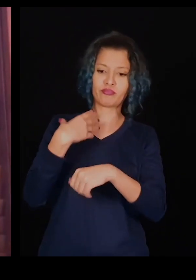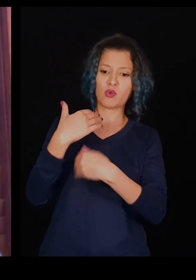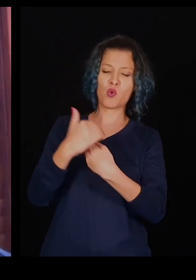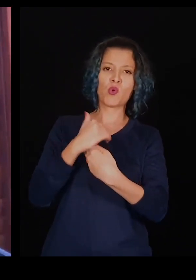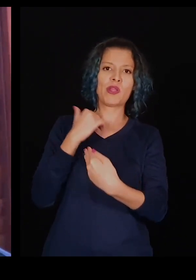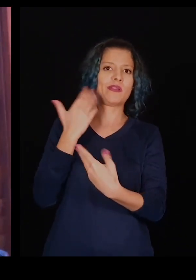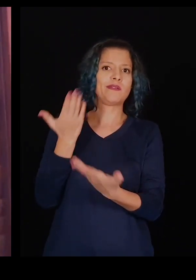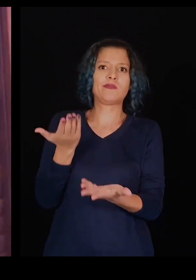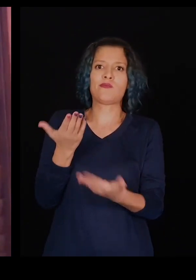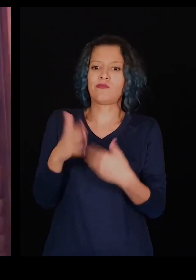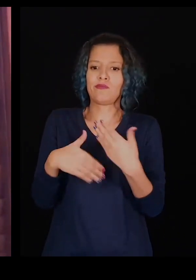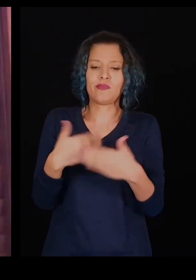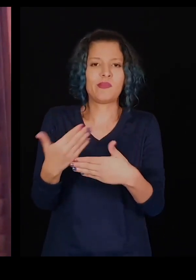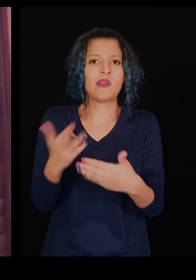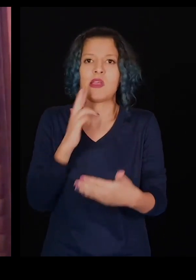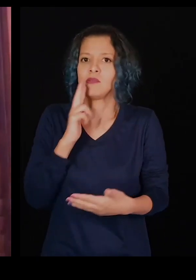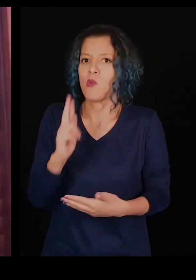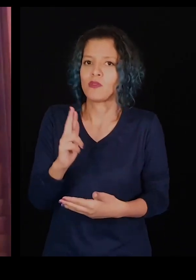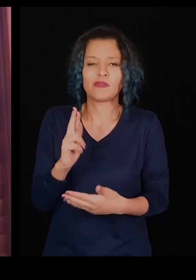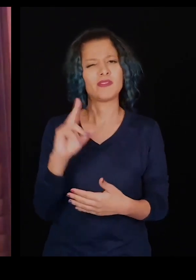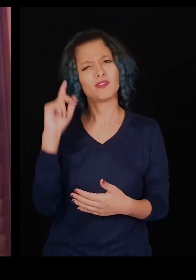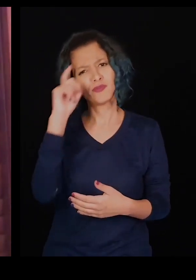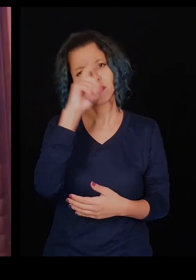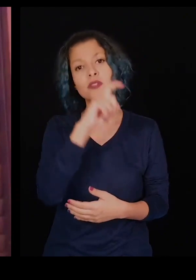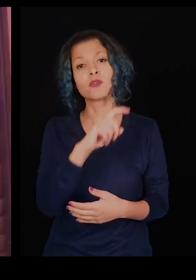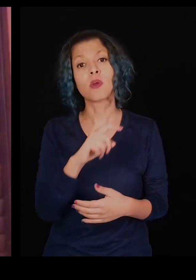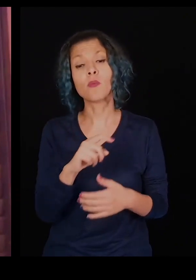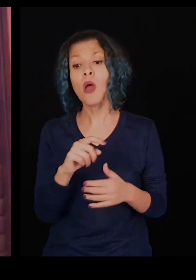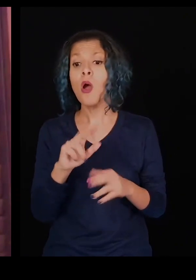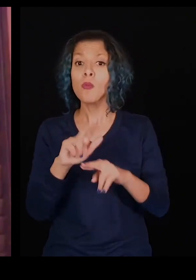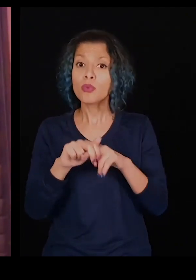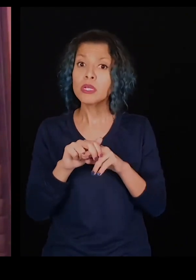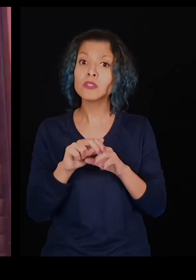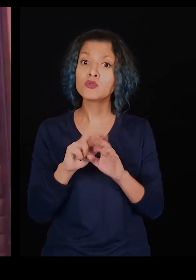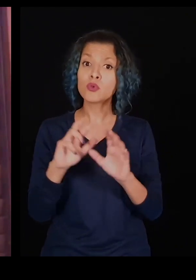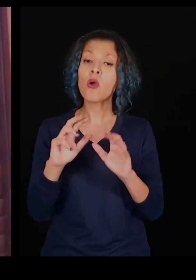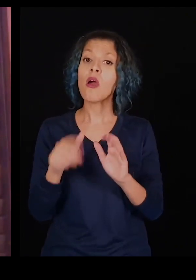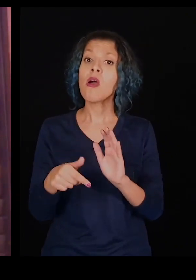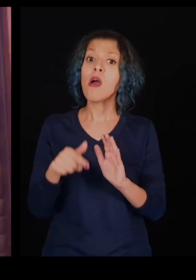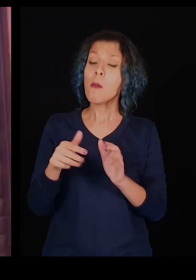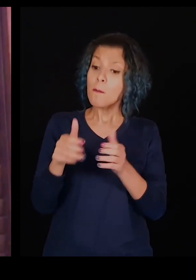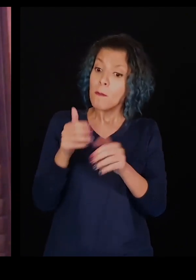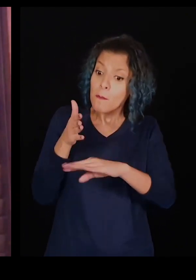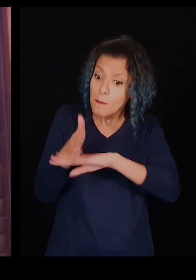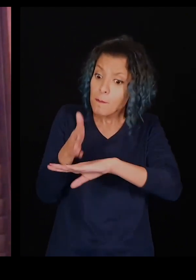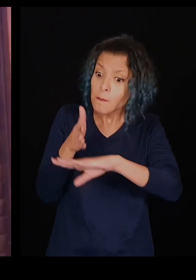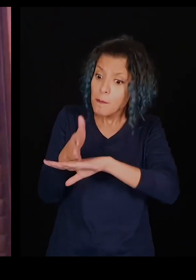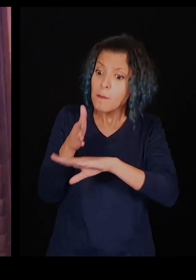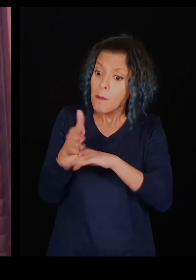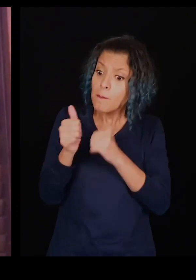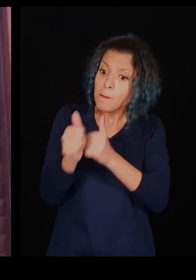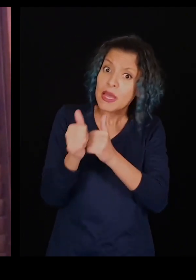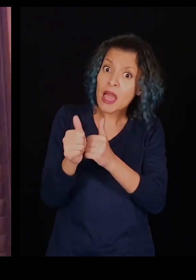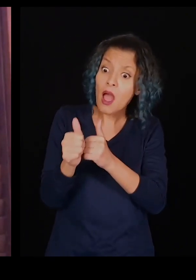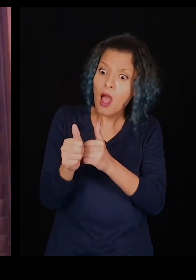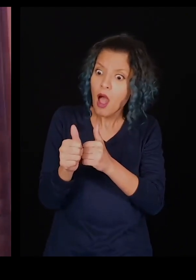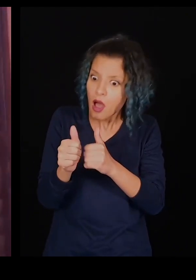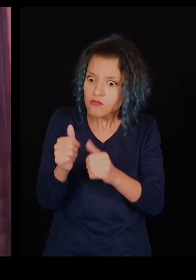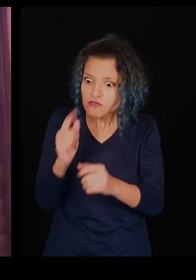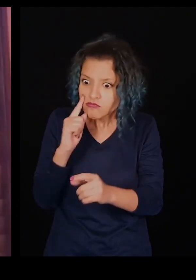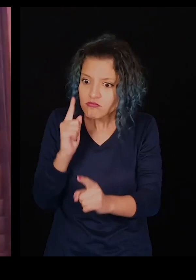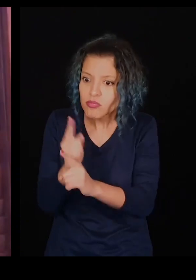a partir disso dar alguma resposta. Então, essa participação, o que eu sinto, certamente vocês sentem mais ou menos isso,